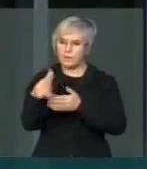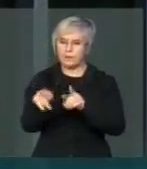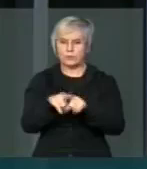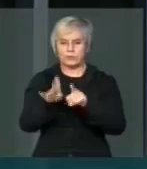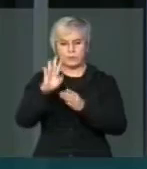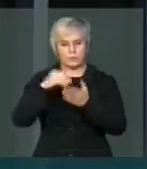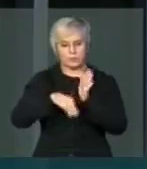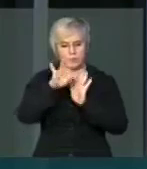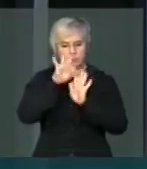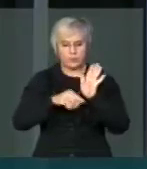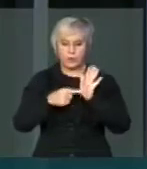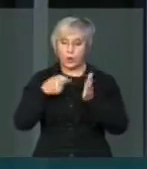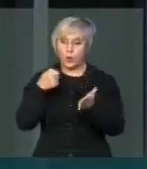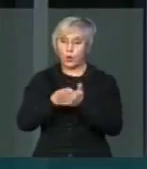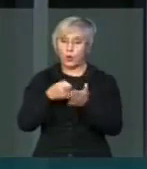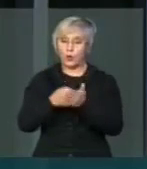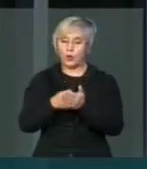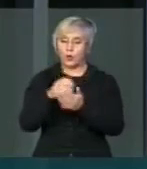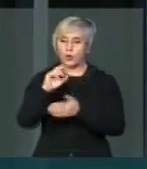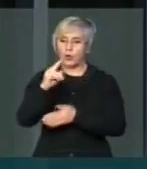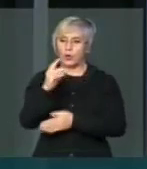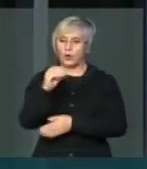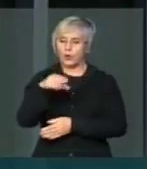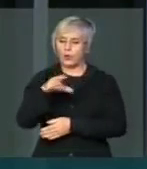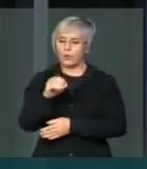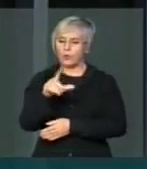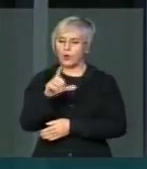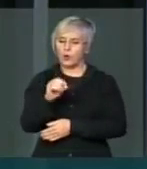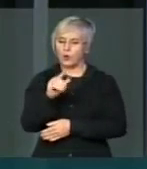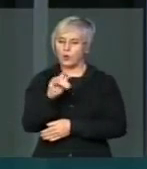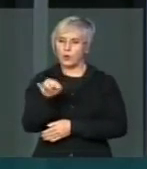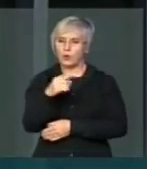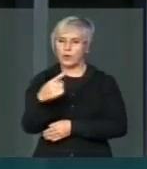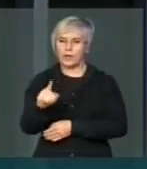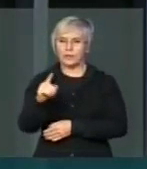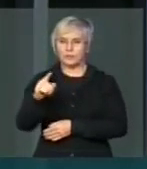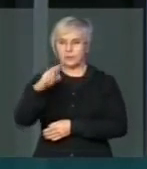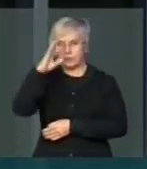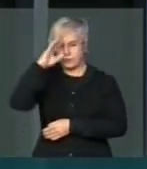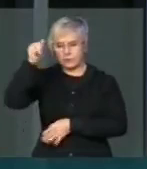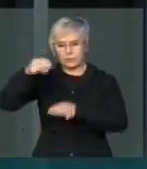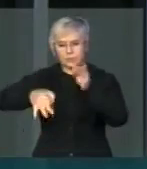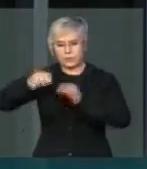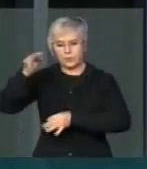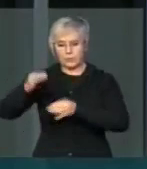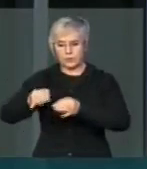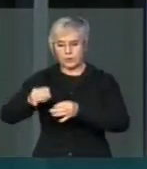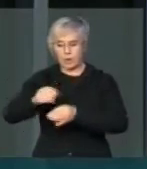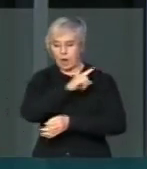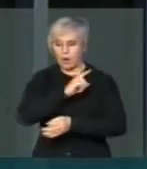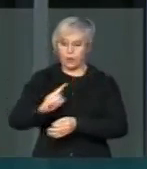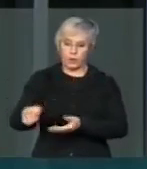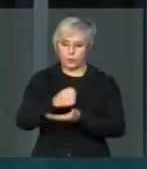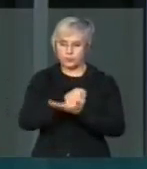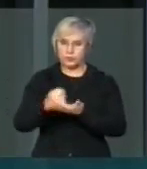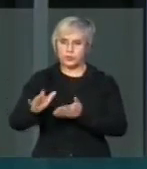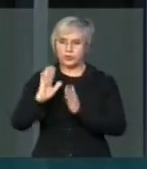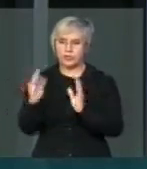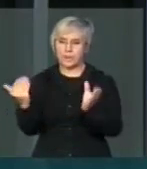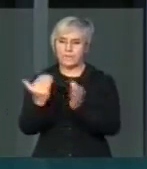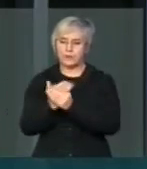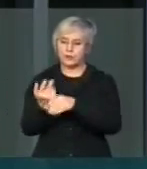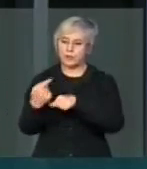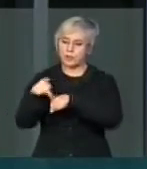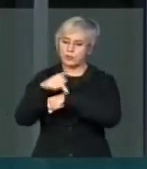a obrigatoriedade de homologação pelo Superior Tribunal de Justiça da decisão transitada em julgada em processo estrangeiro